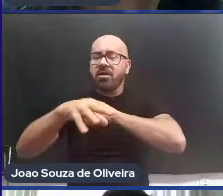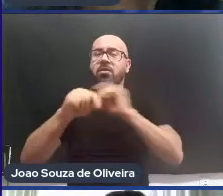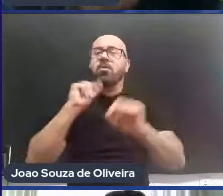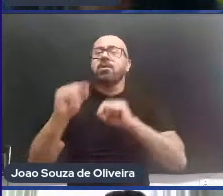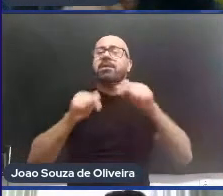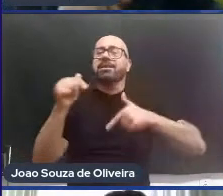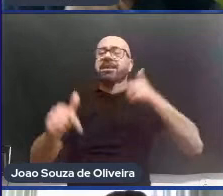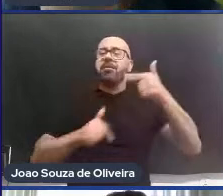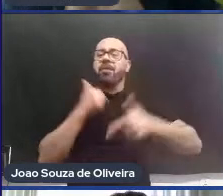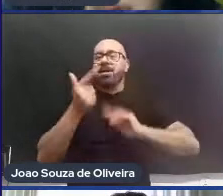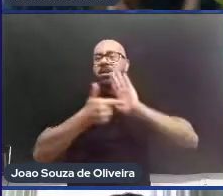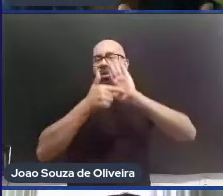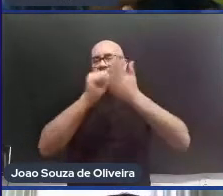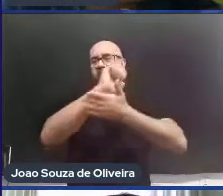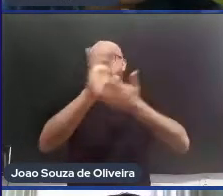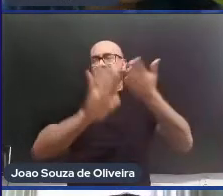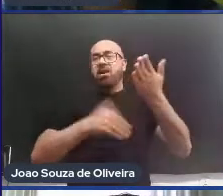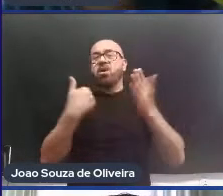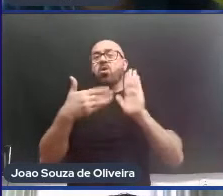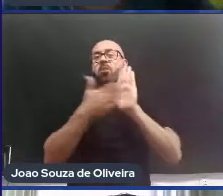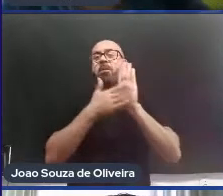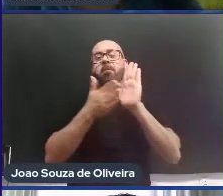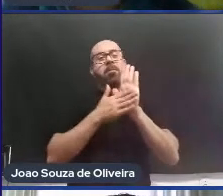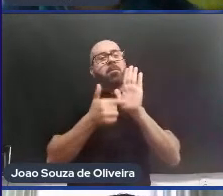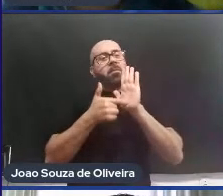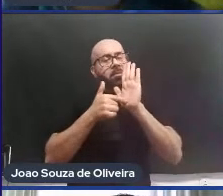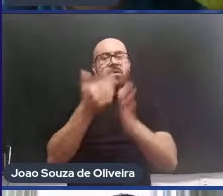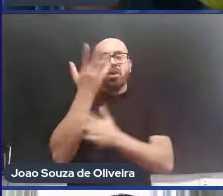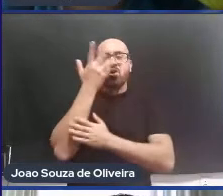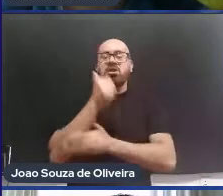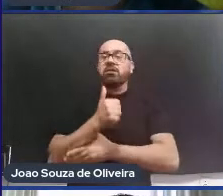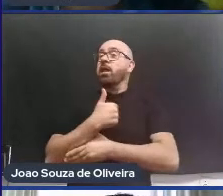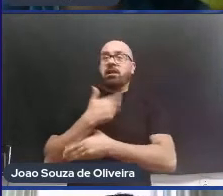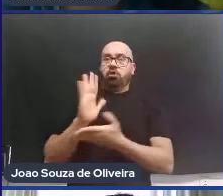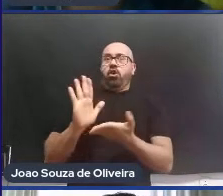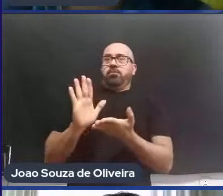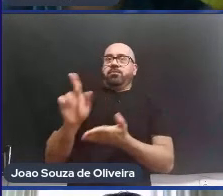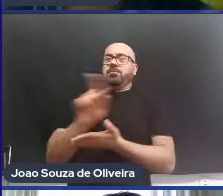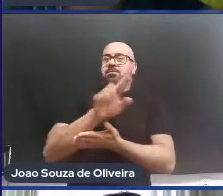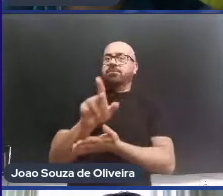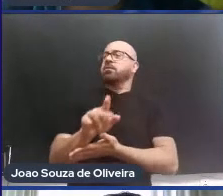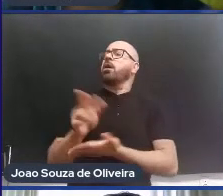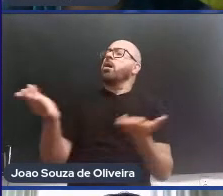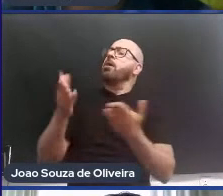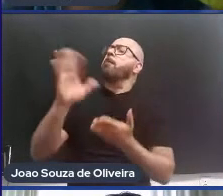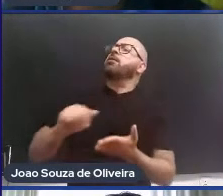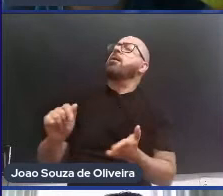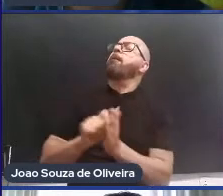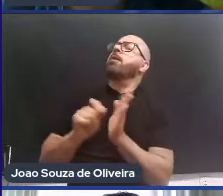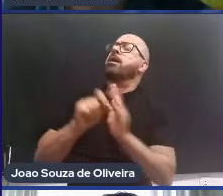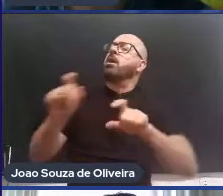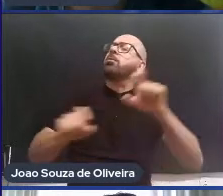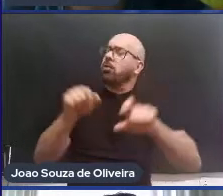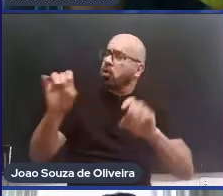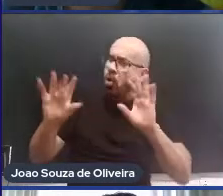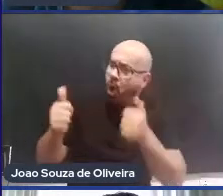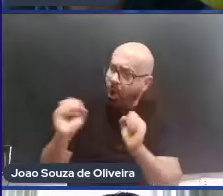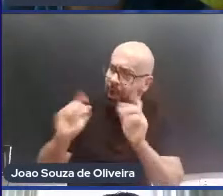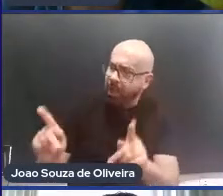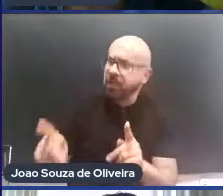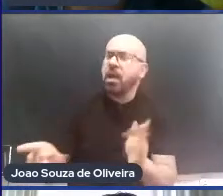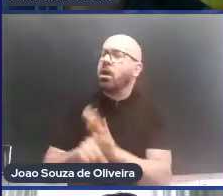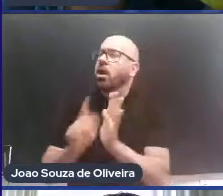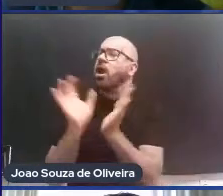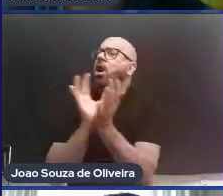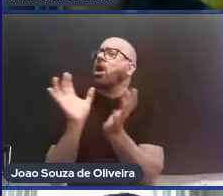enunciado dele olha como ele propôs com as crianças ele não chegou para ele ser pessoal todo mundo aí na frente do computador muito bem